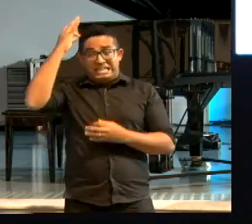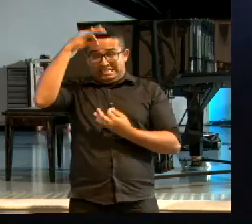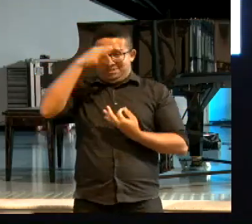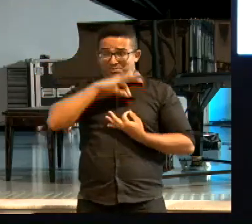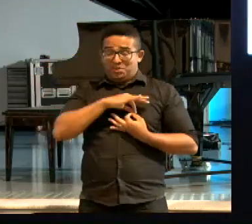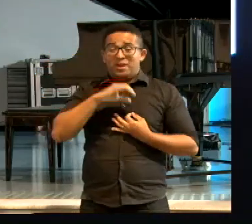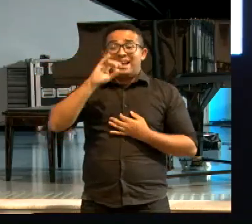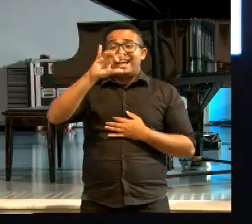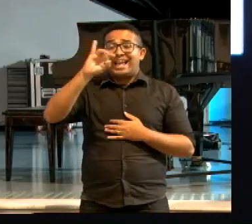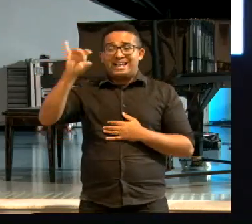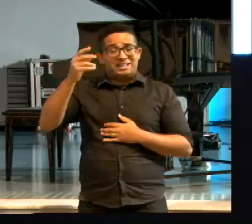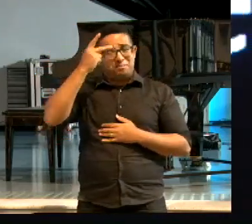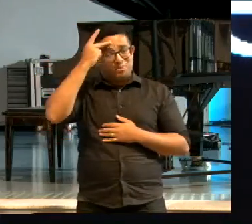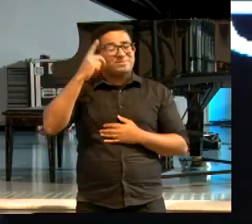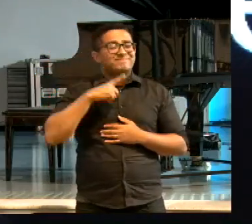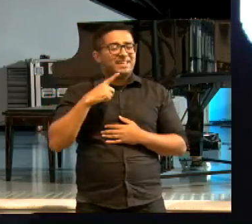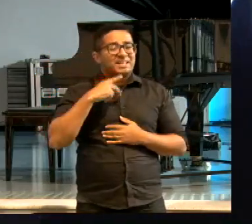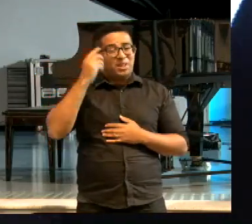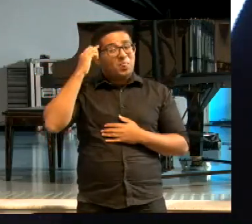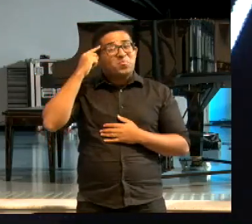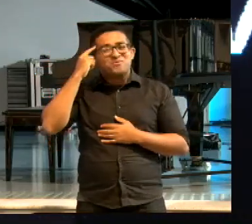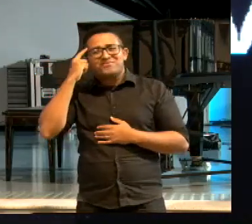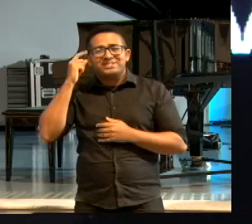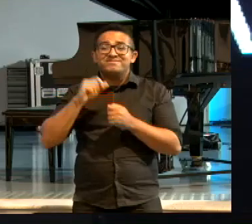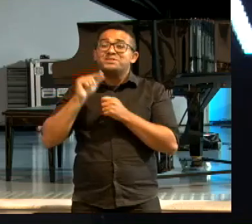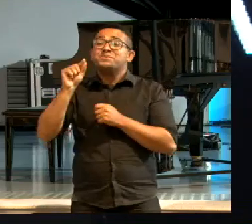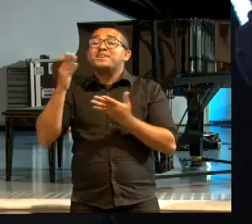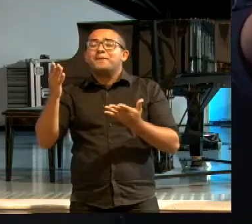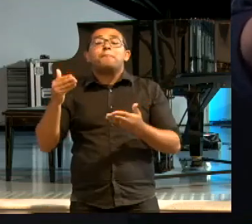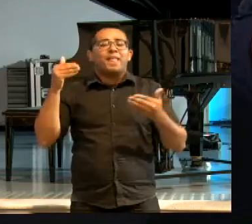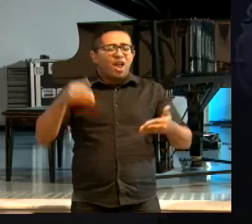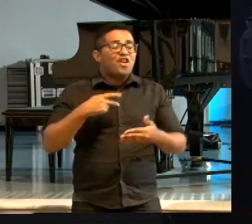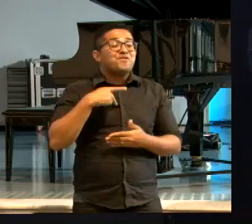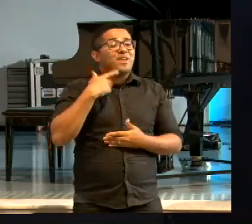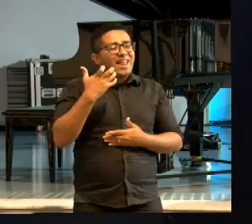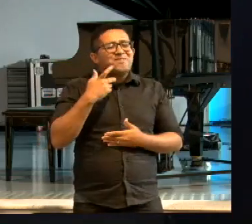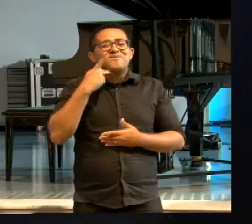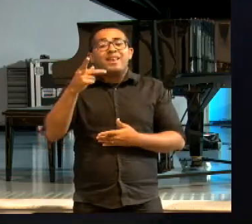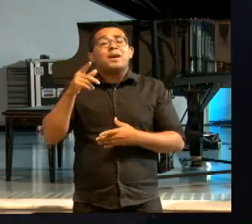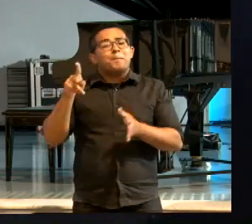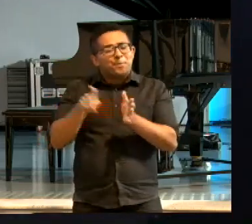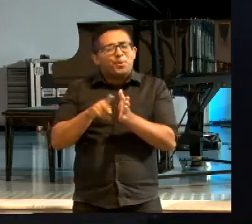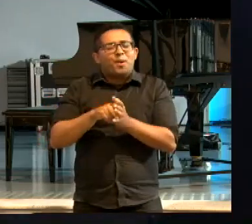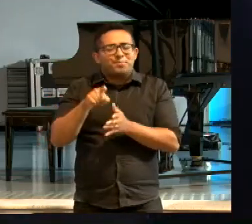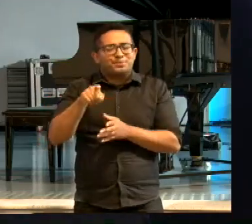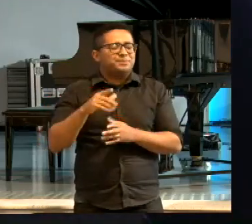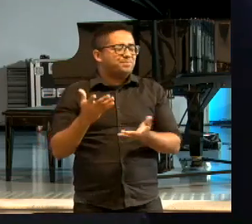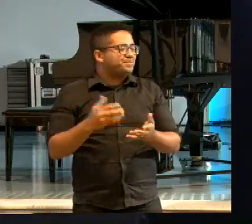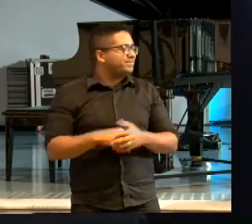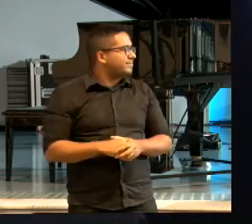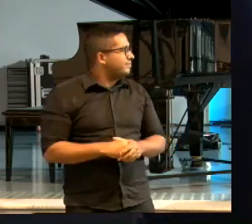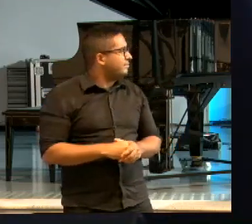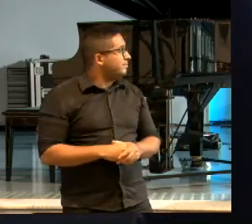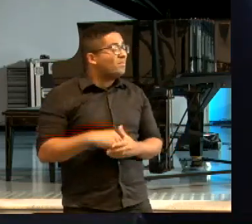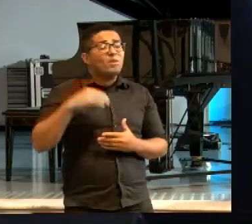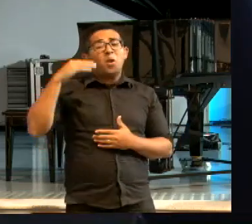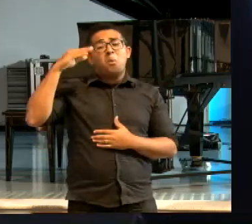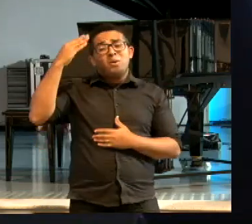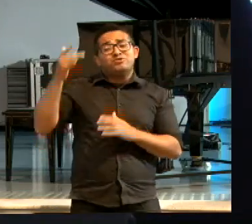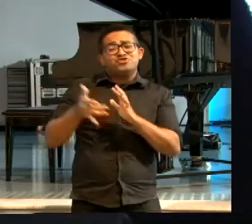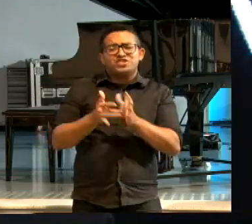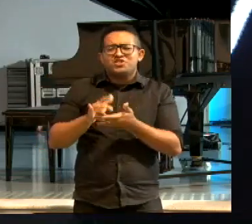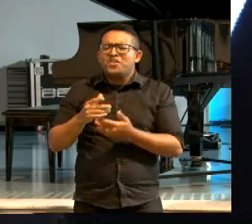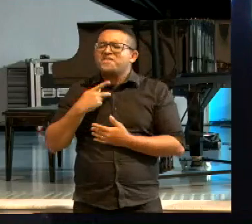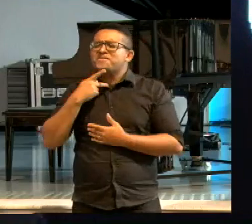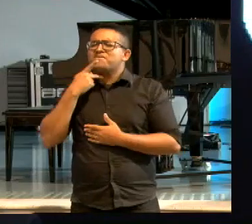gente. E a respeito disso que eu quero que a gente converse nessa manhã. Infelizmente, enquanto Jesus está falando